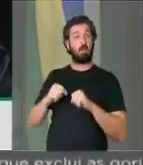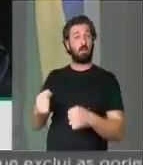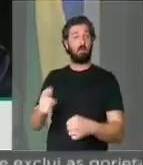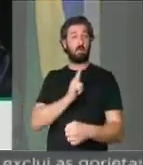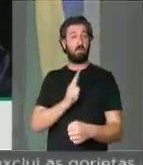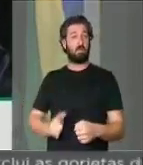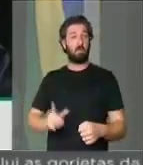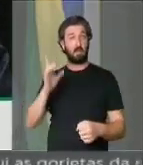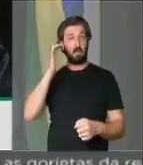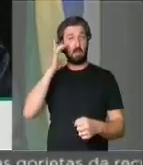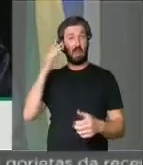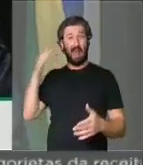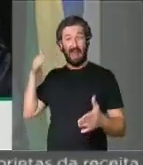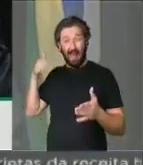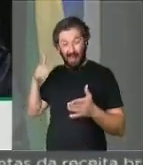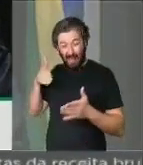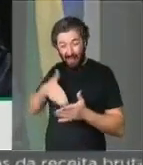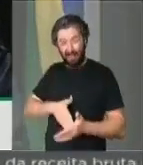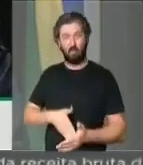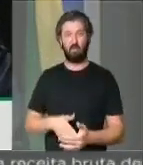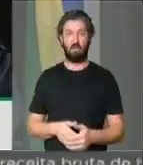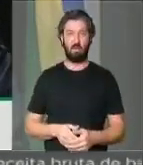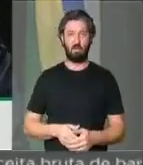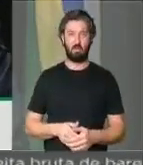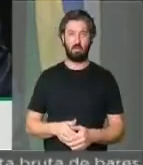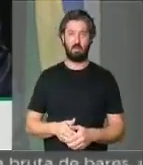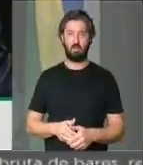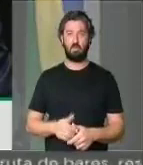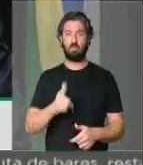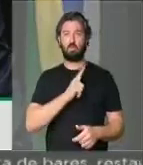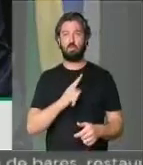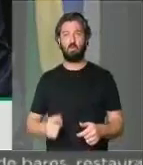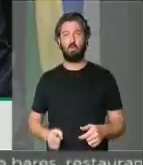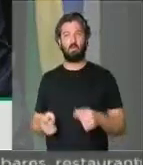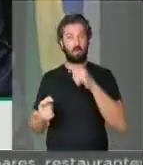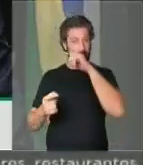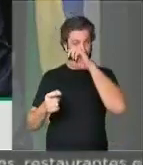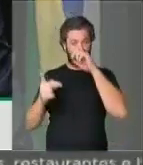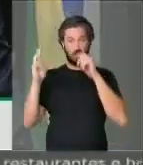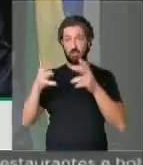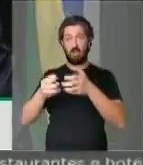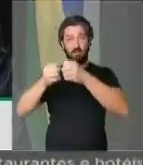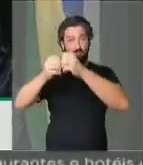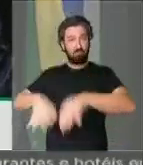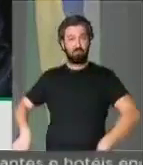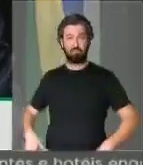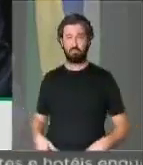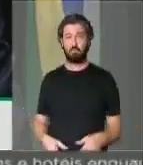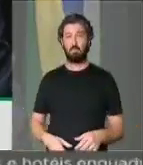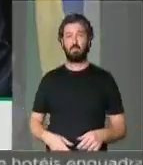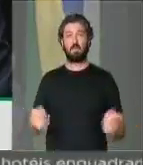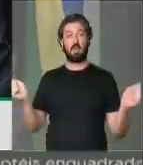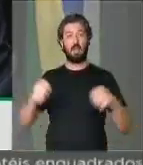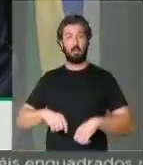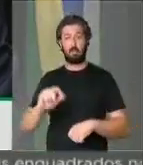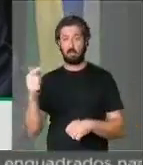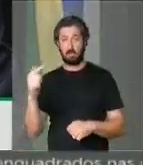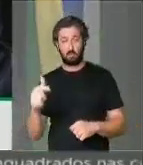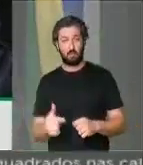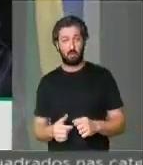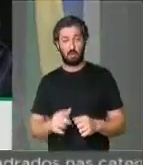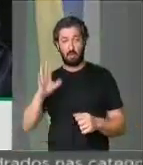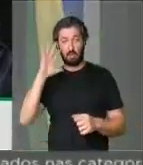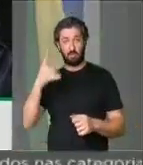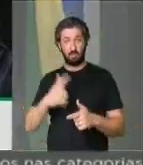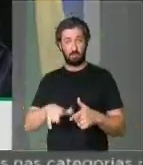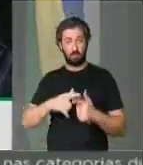governo Dilma até o último segundo? Um governo que estava destruído, não só pela incapacidade em